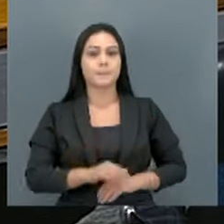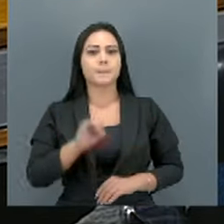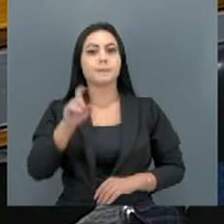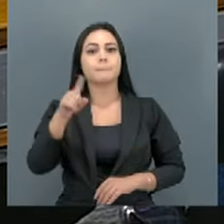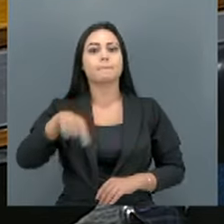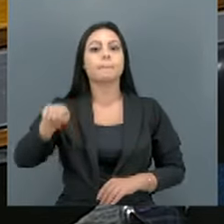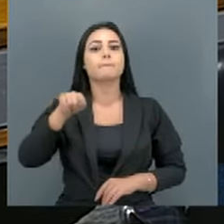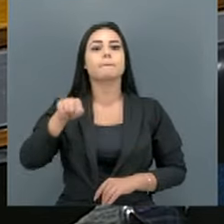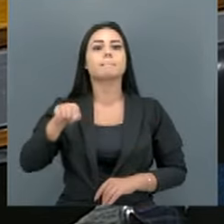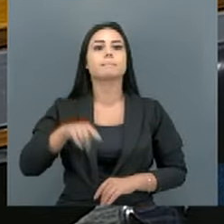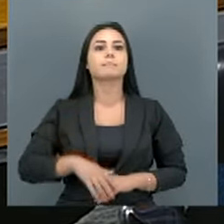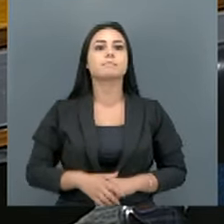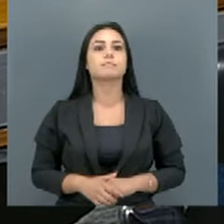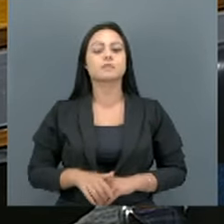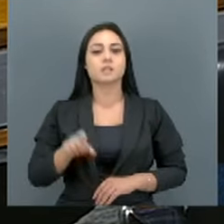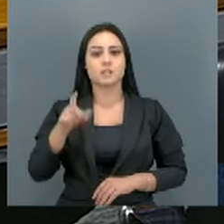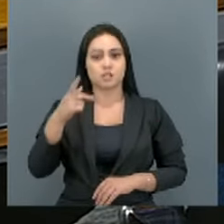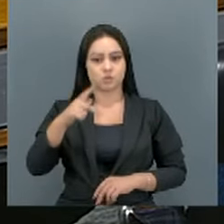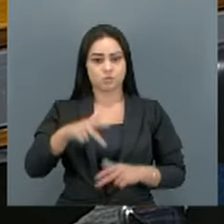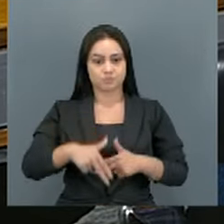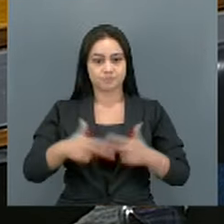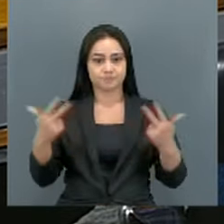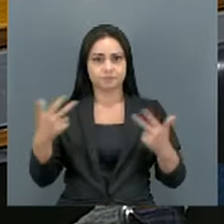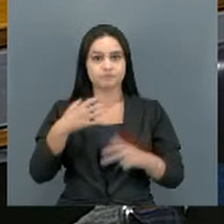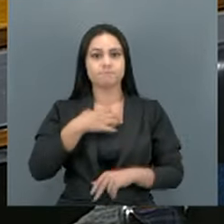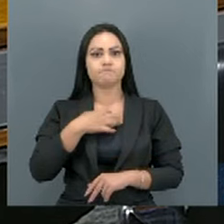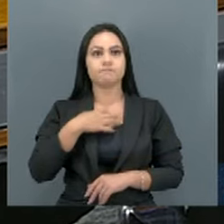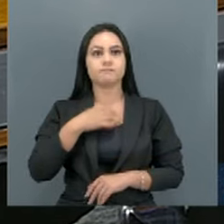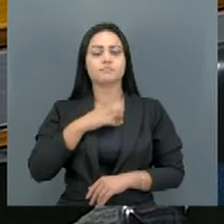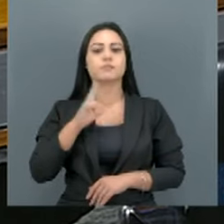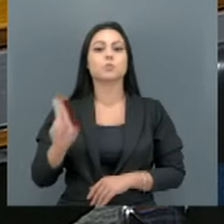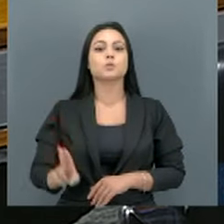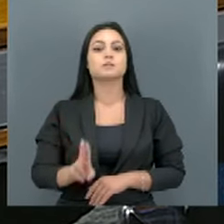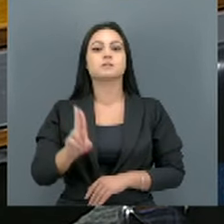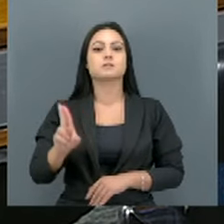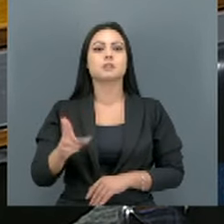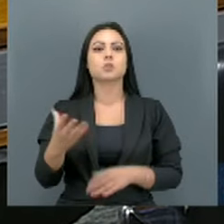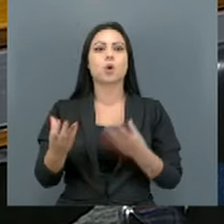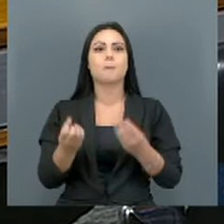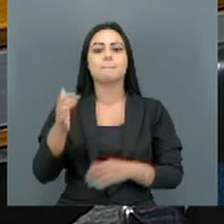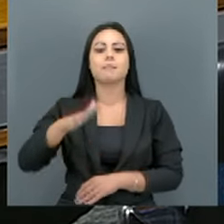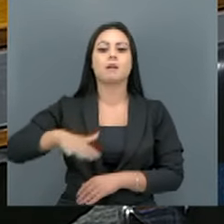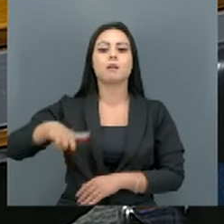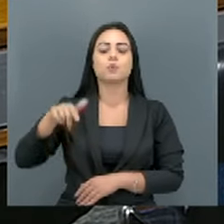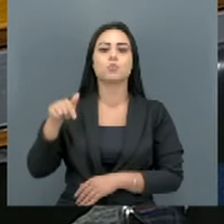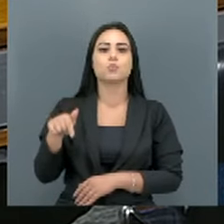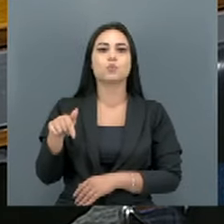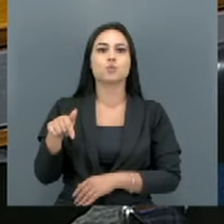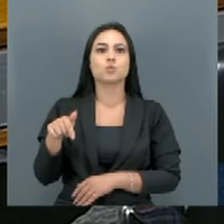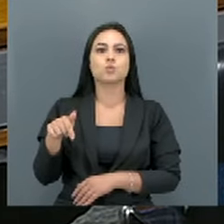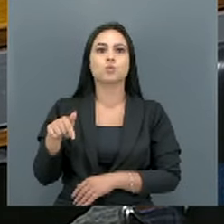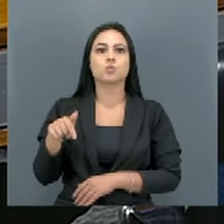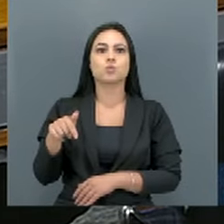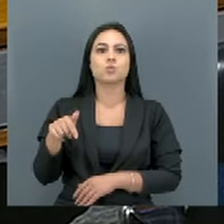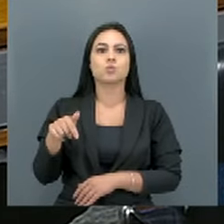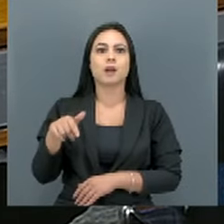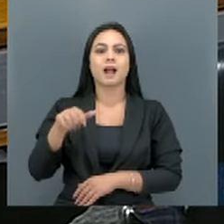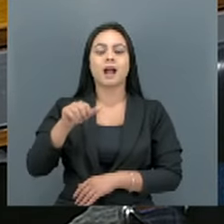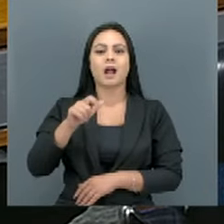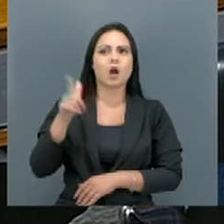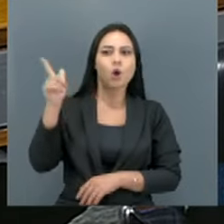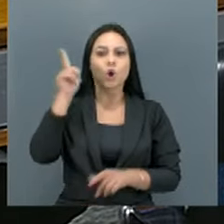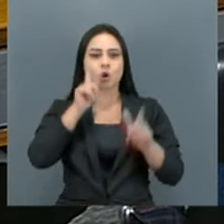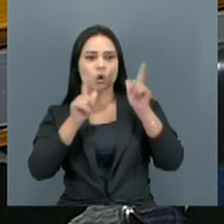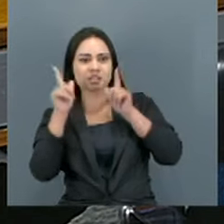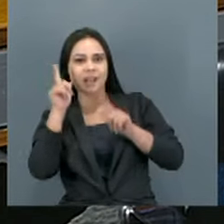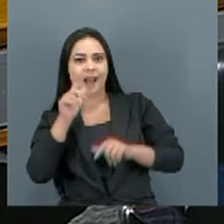senhores e a sua etnia se sente utilizada como meio de agariar, de conquistar, né,